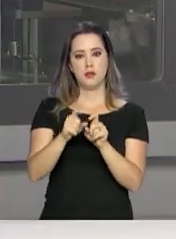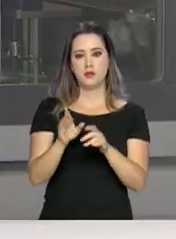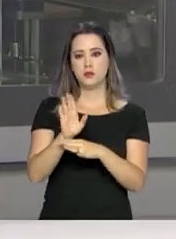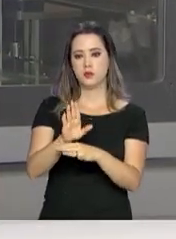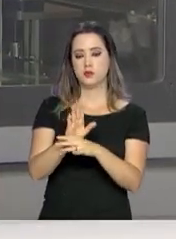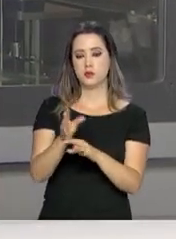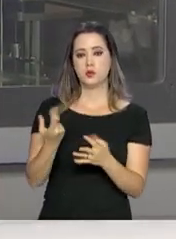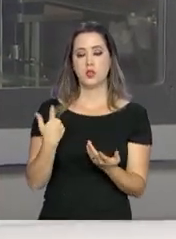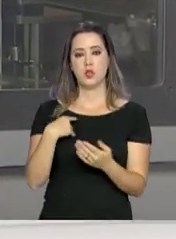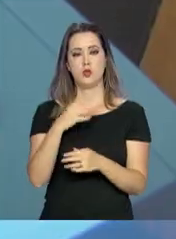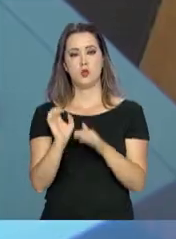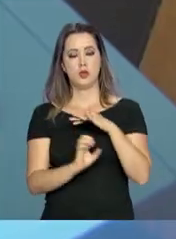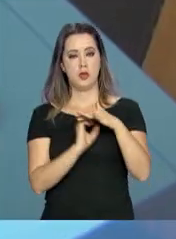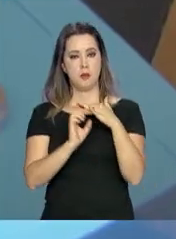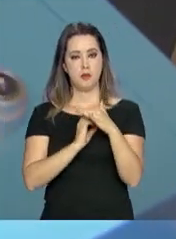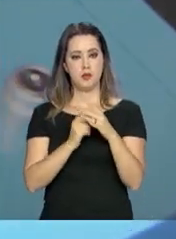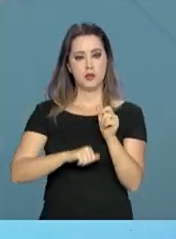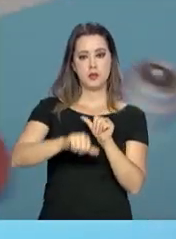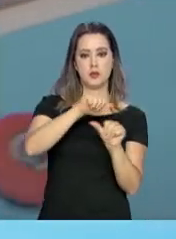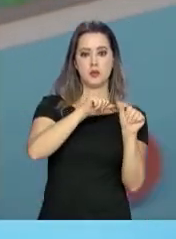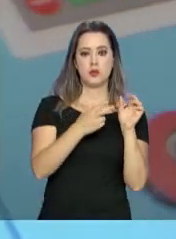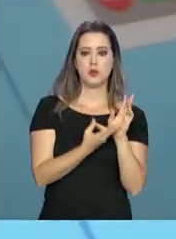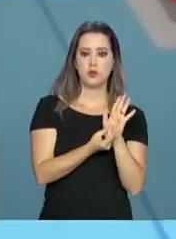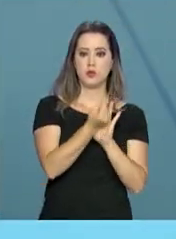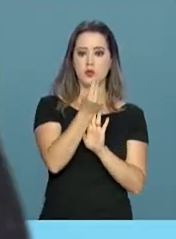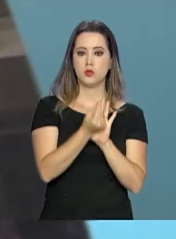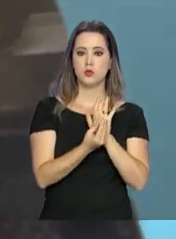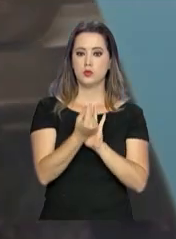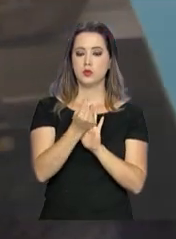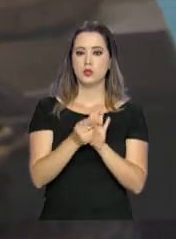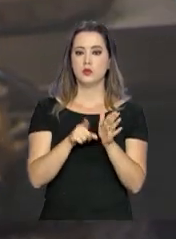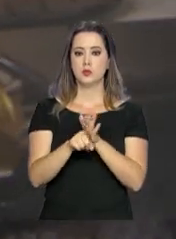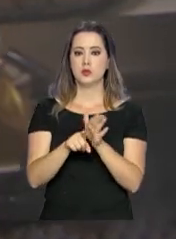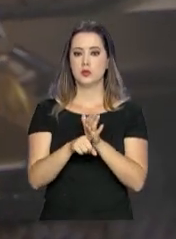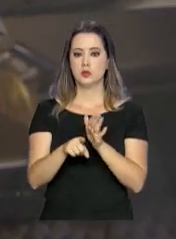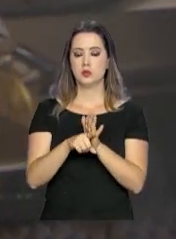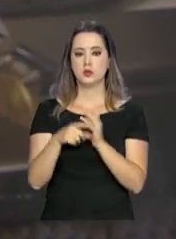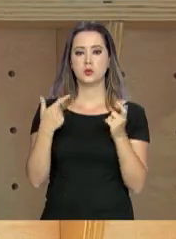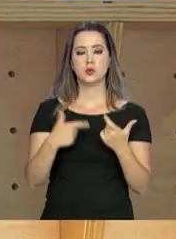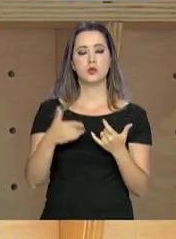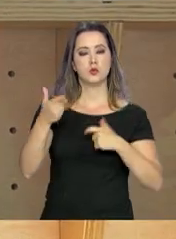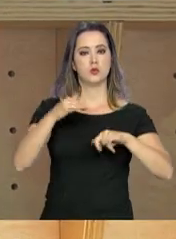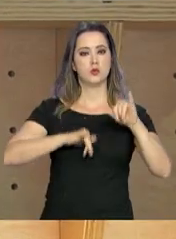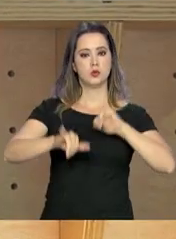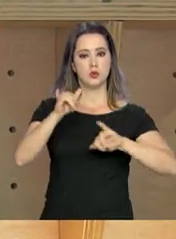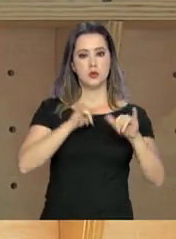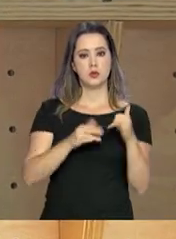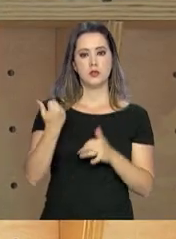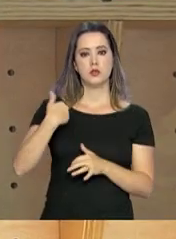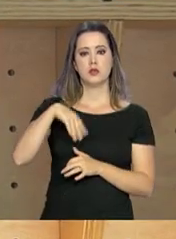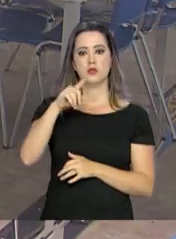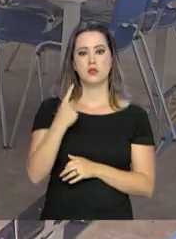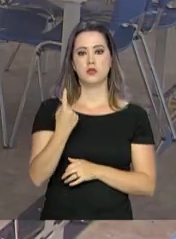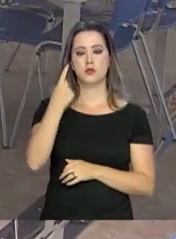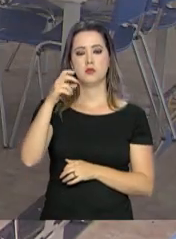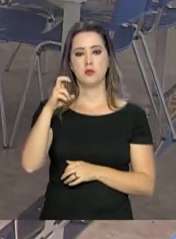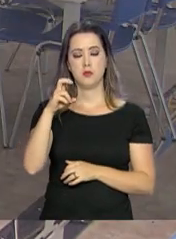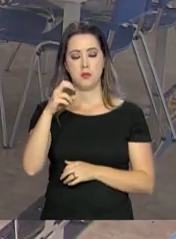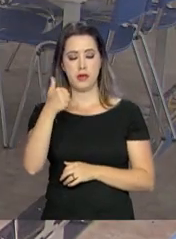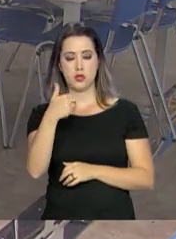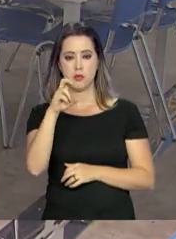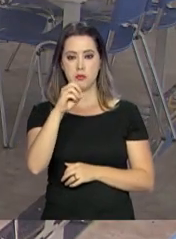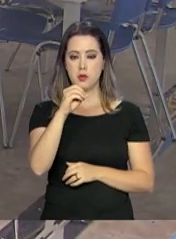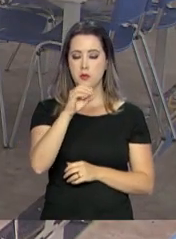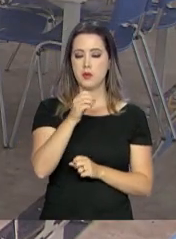brasileiras em troca de investimentos em pesquisa o laboratório móvel já atendeu mais de mil e 500 alunos